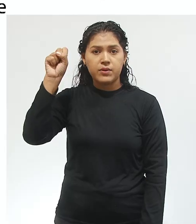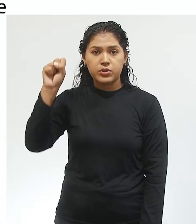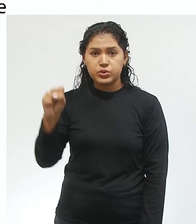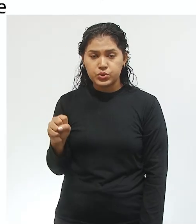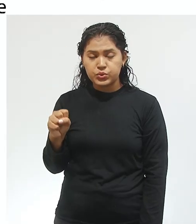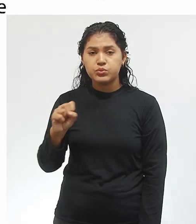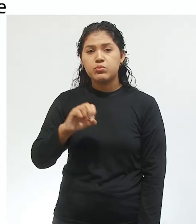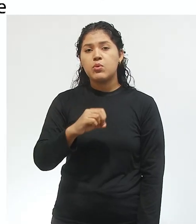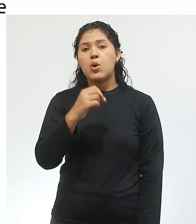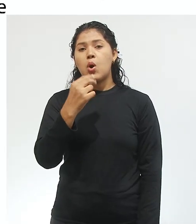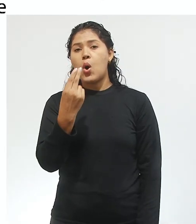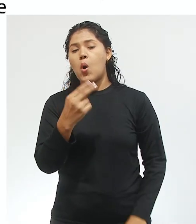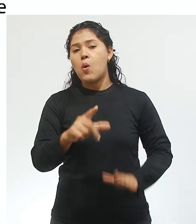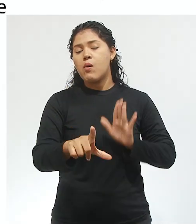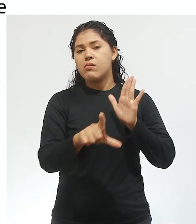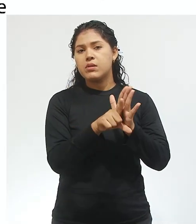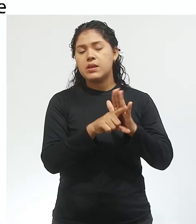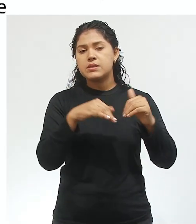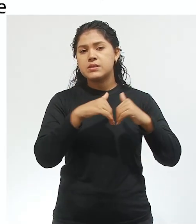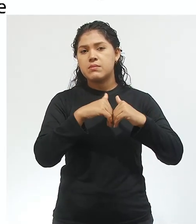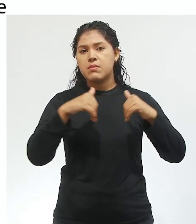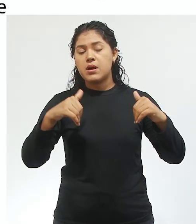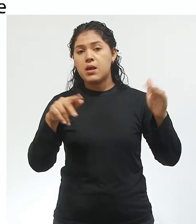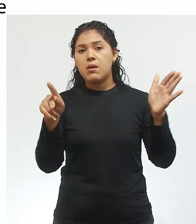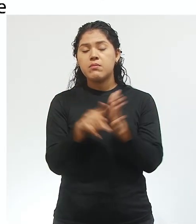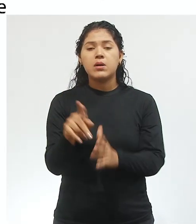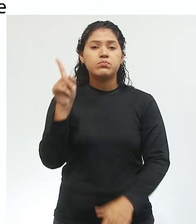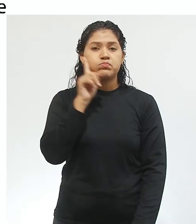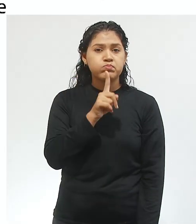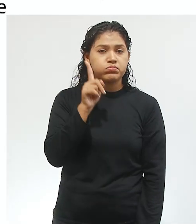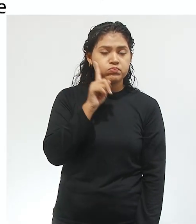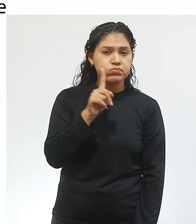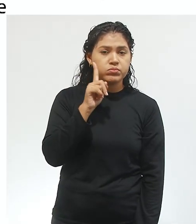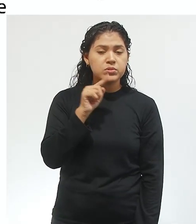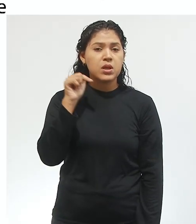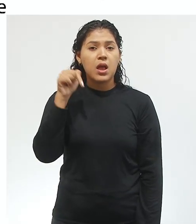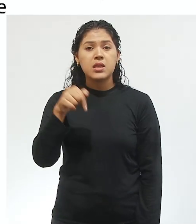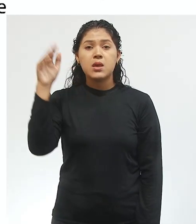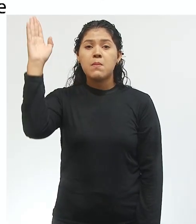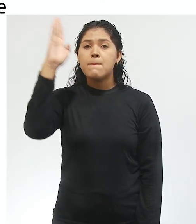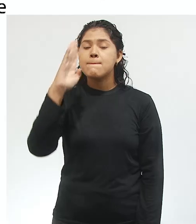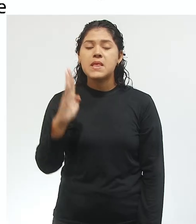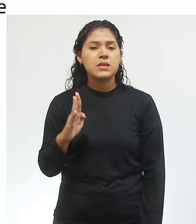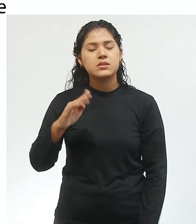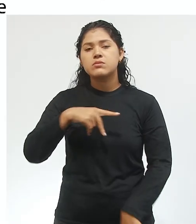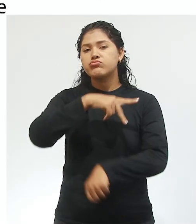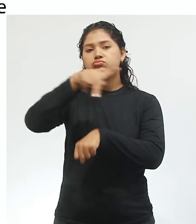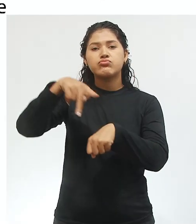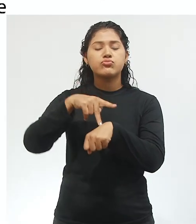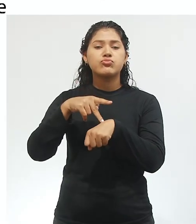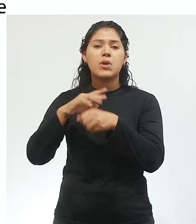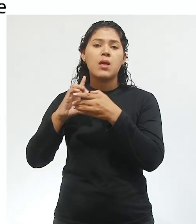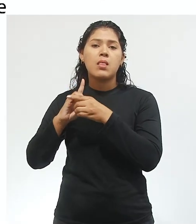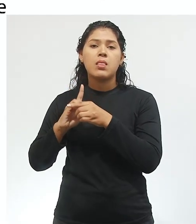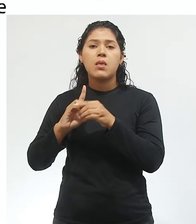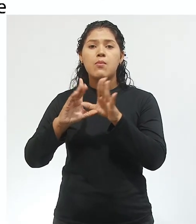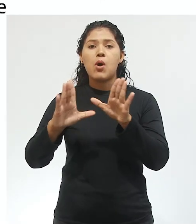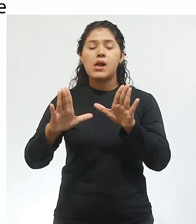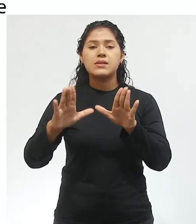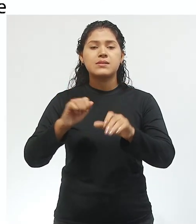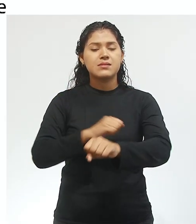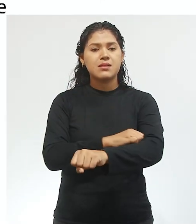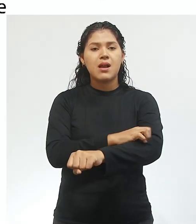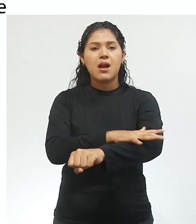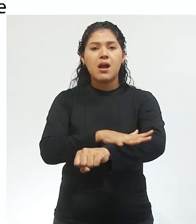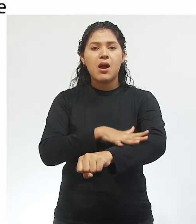leis segregacionistas, inclusive dos Estados Unidos, o país é uma democracia racial, em que